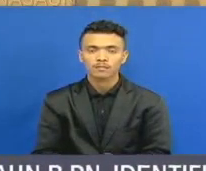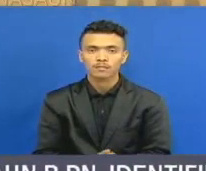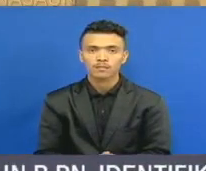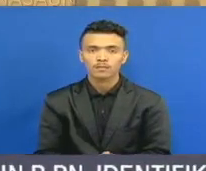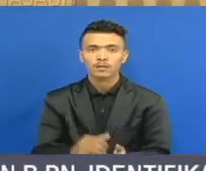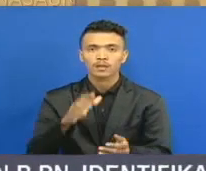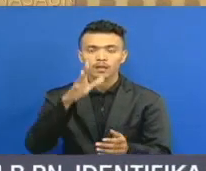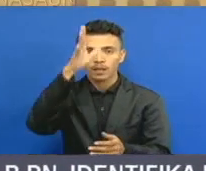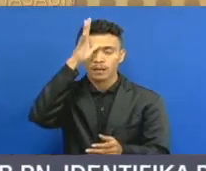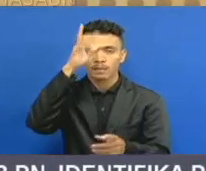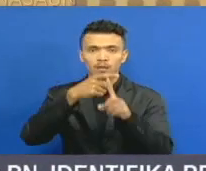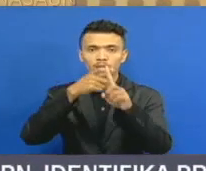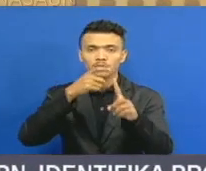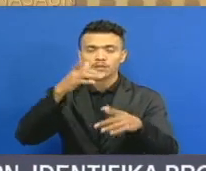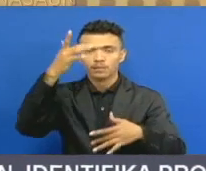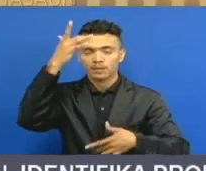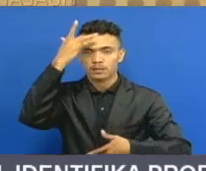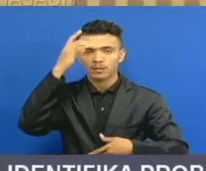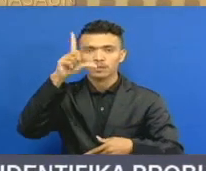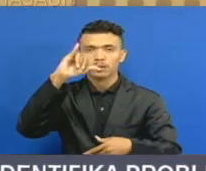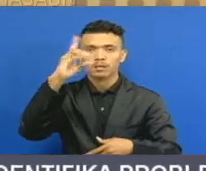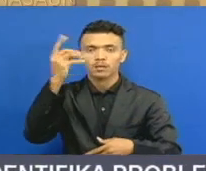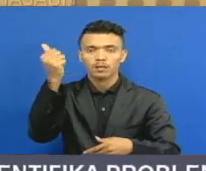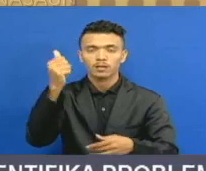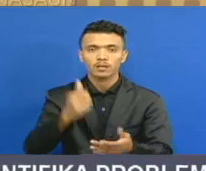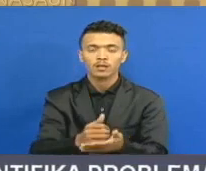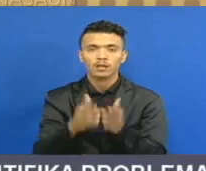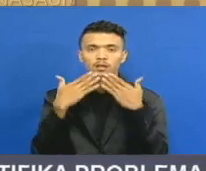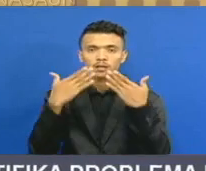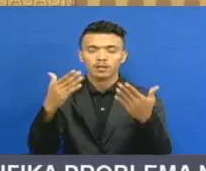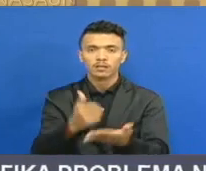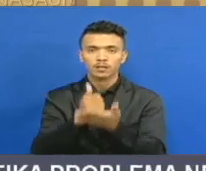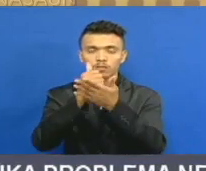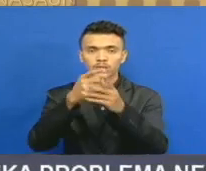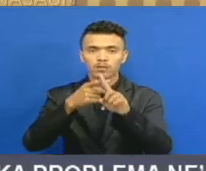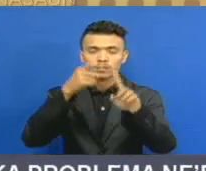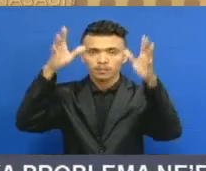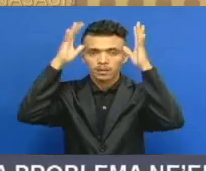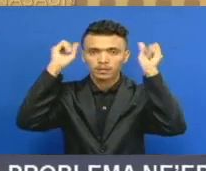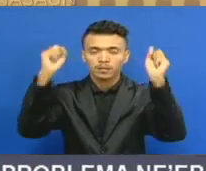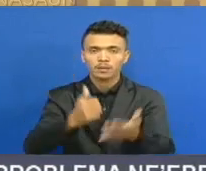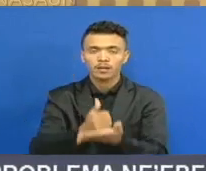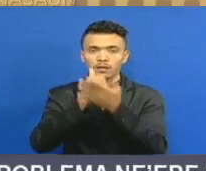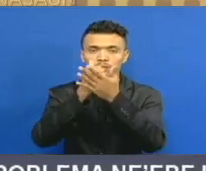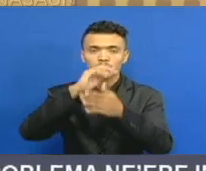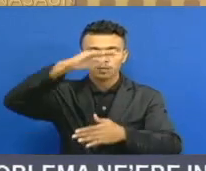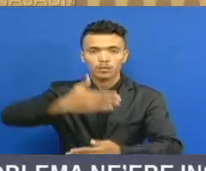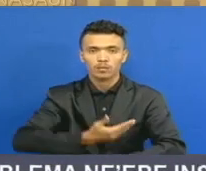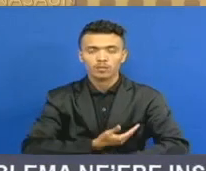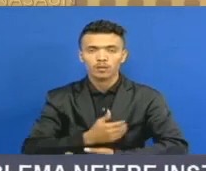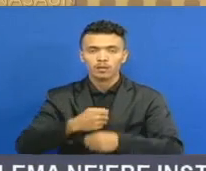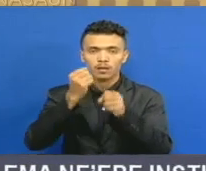Aman husi paciente Lídia dos Santos agradece apoio Presidente da República José Ramos Horta nebe facilita nia o ambahalo tratamento de saúde